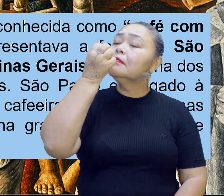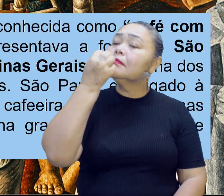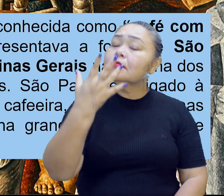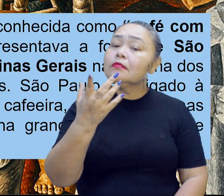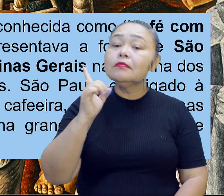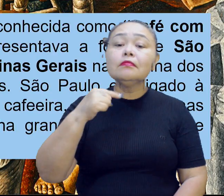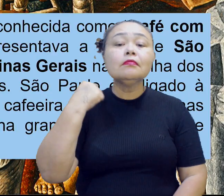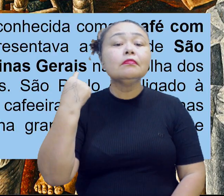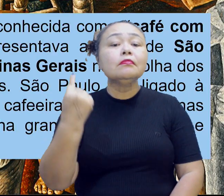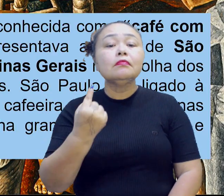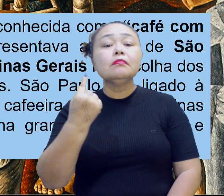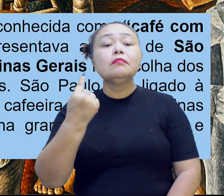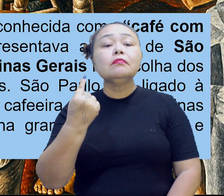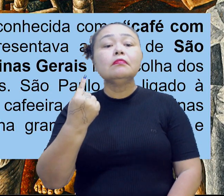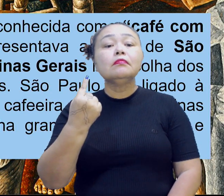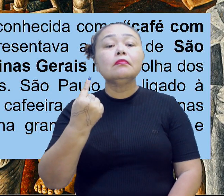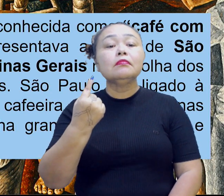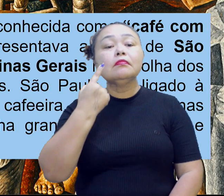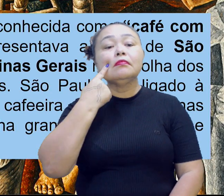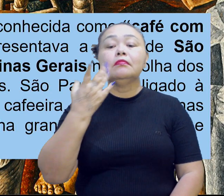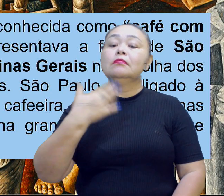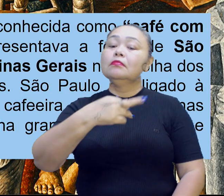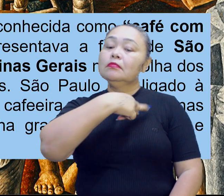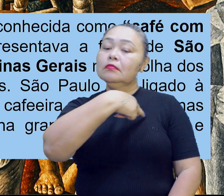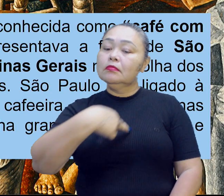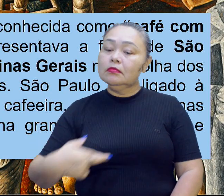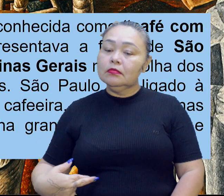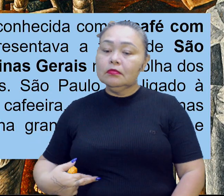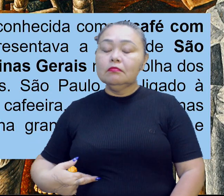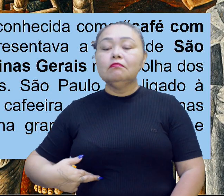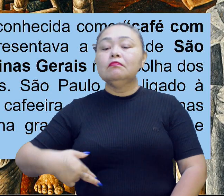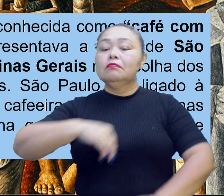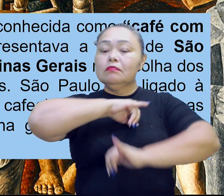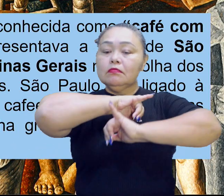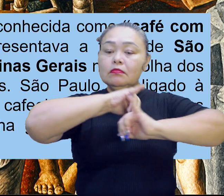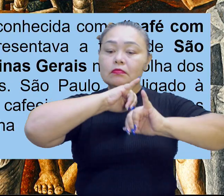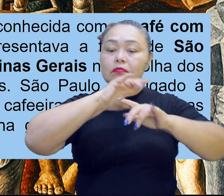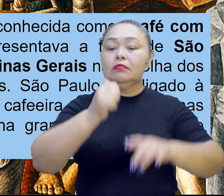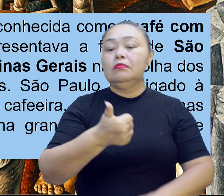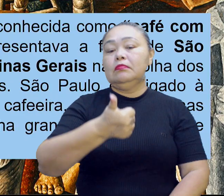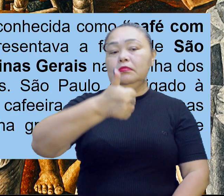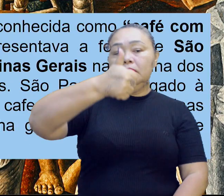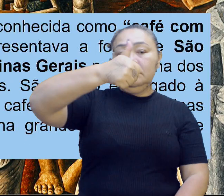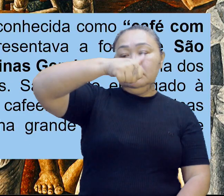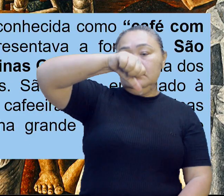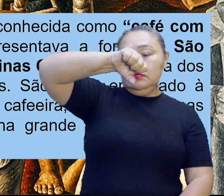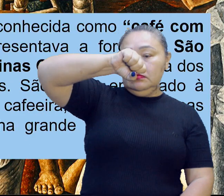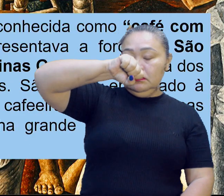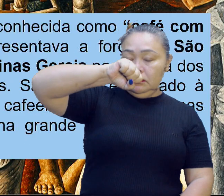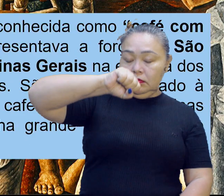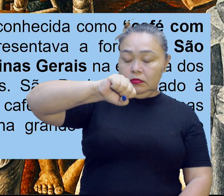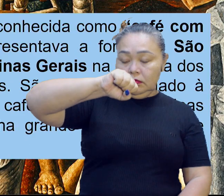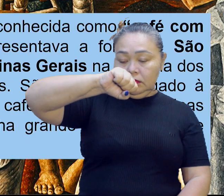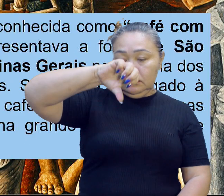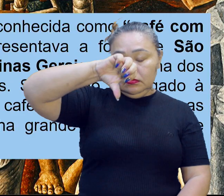Bom, nós vimos que quando a República ela foi proclamada em 1889,